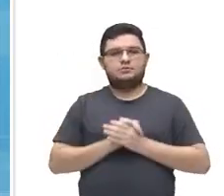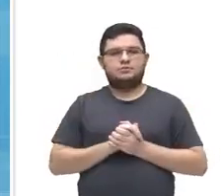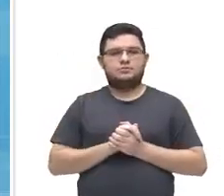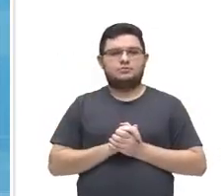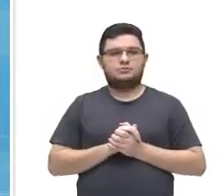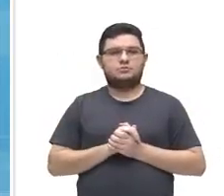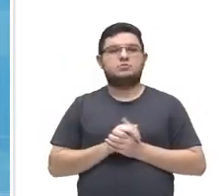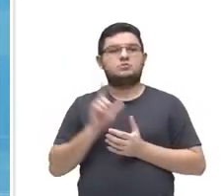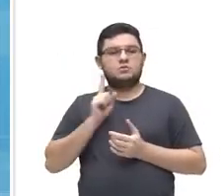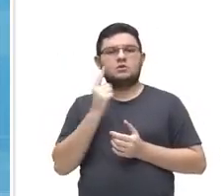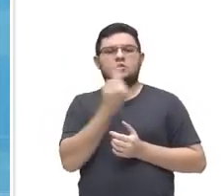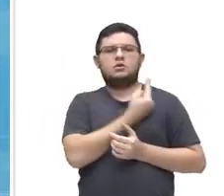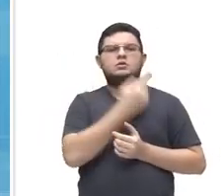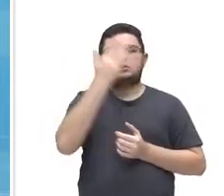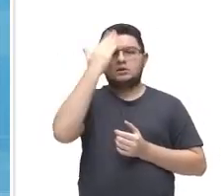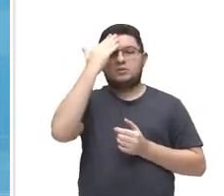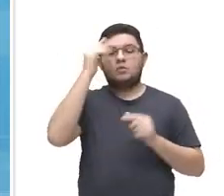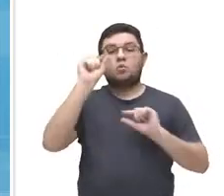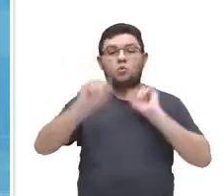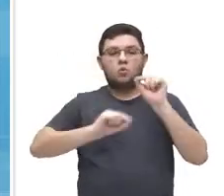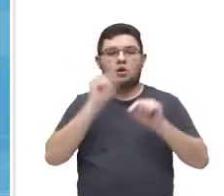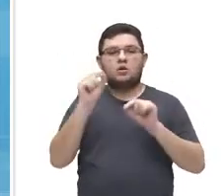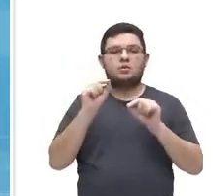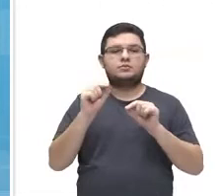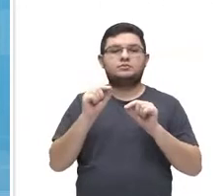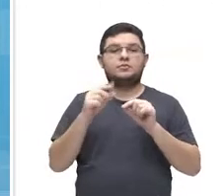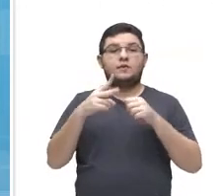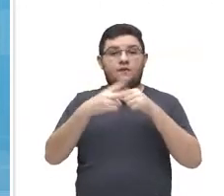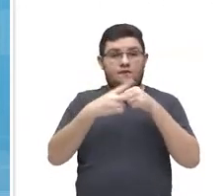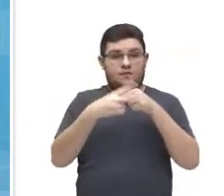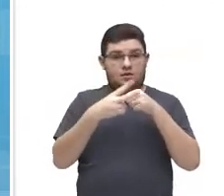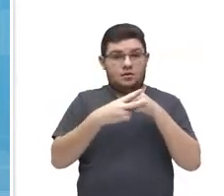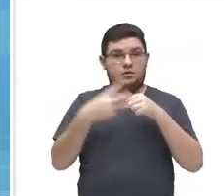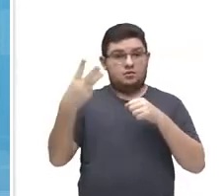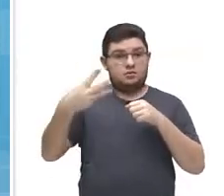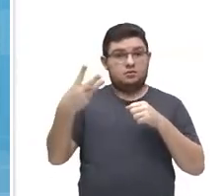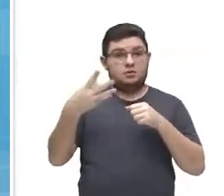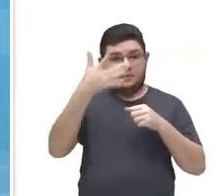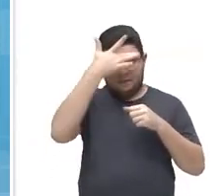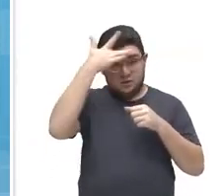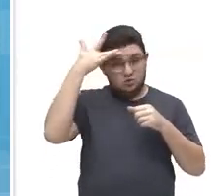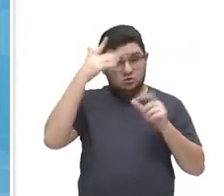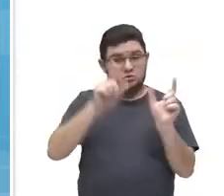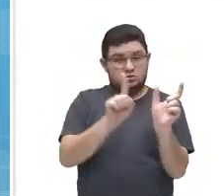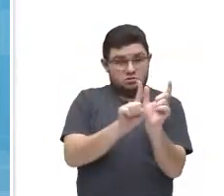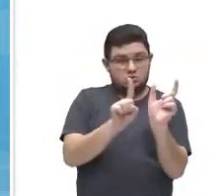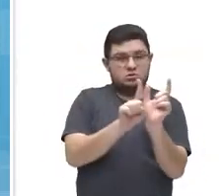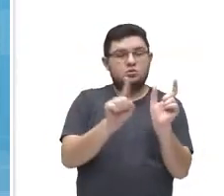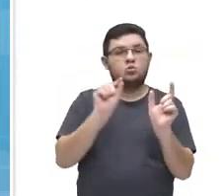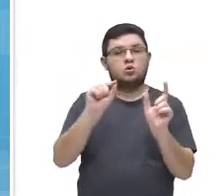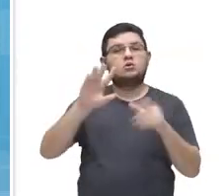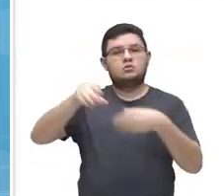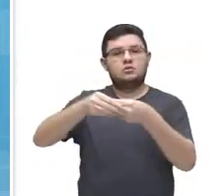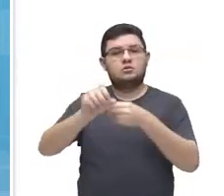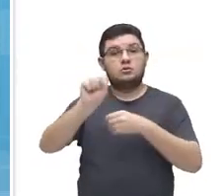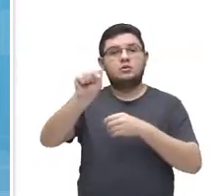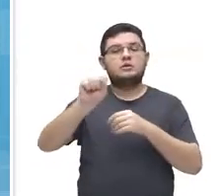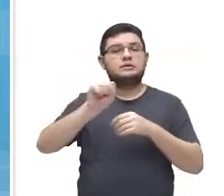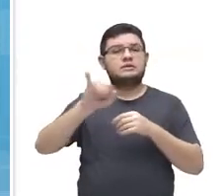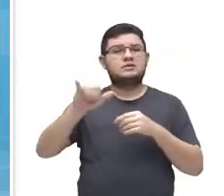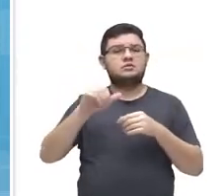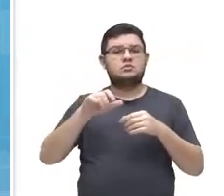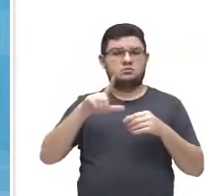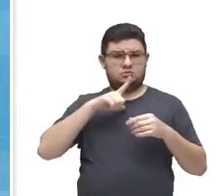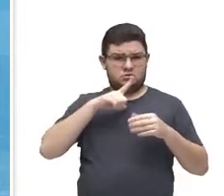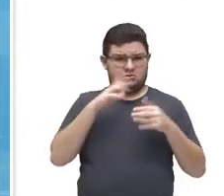já sabemos que o verbo, quando conjugado com terceira pessoa do singular, vai ser acrescido de S. Se esse verbo tiver terminação em Y,